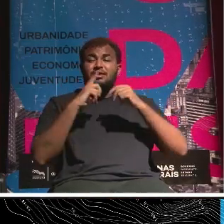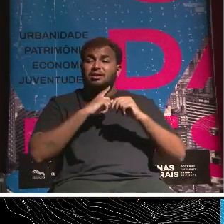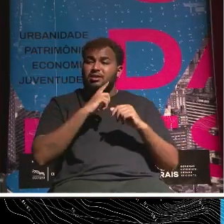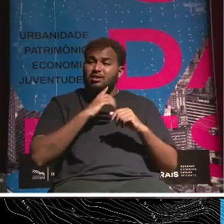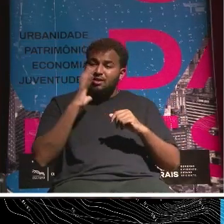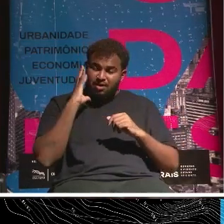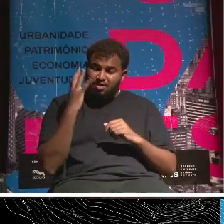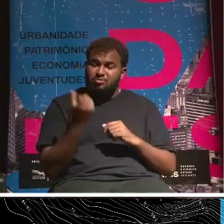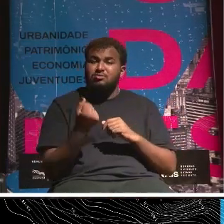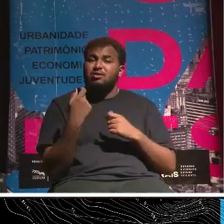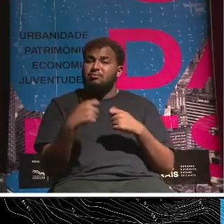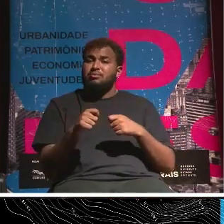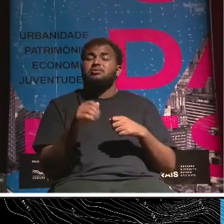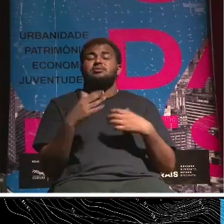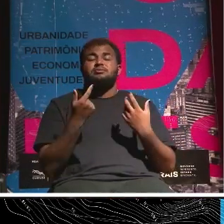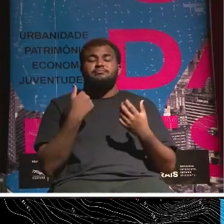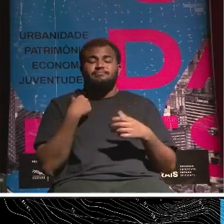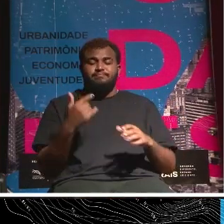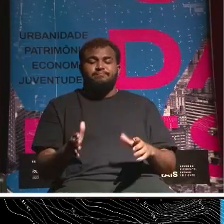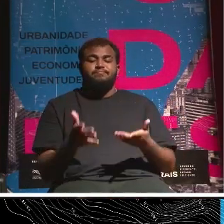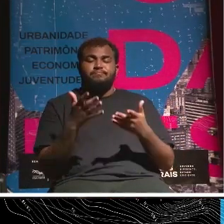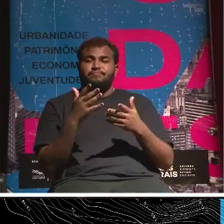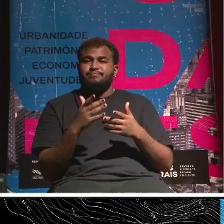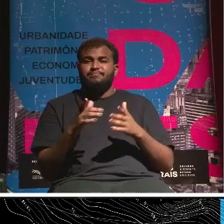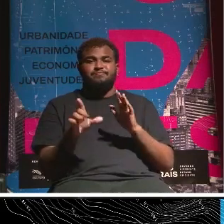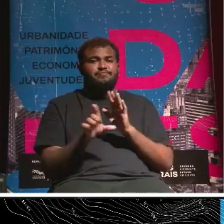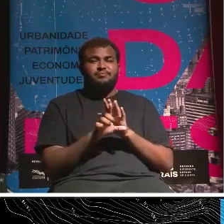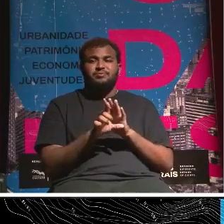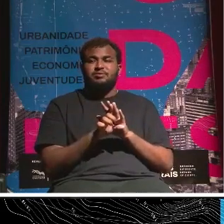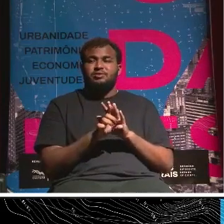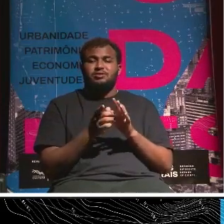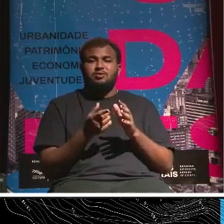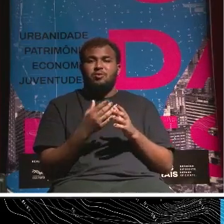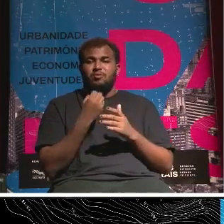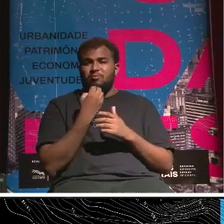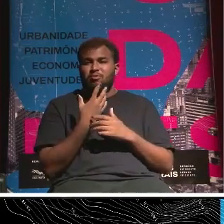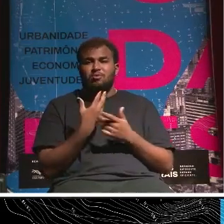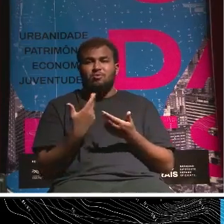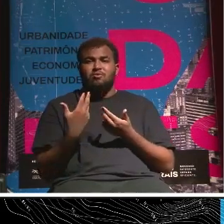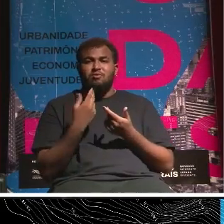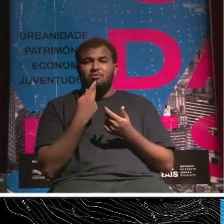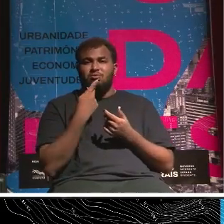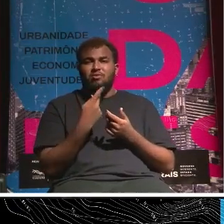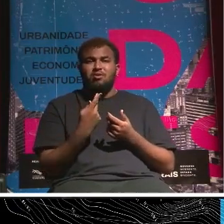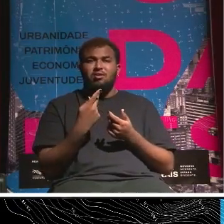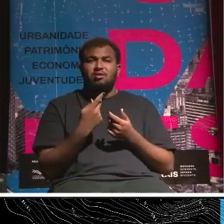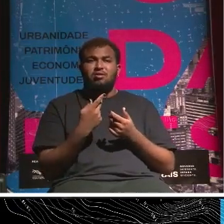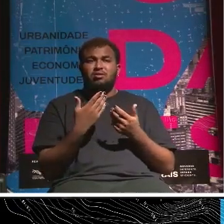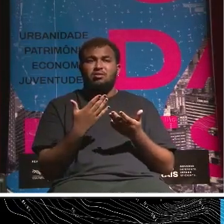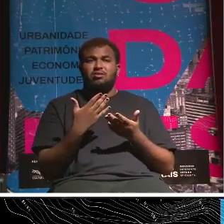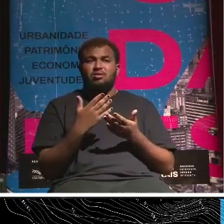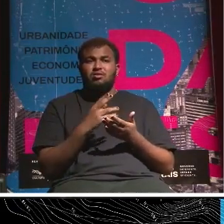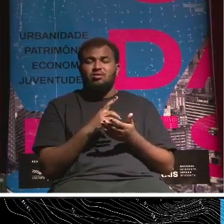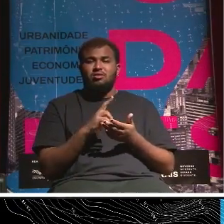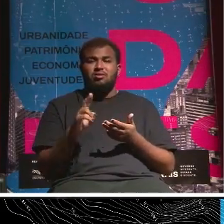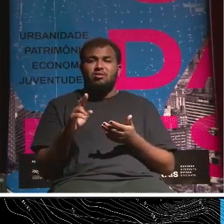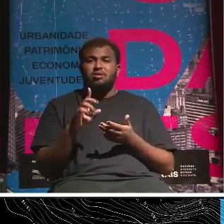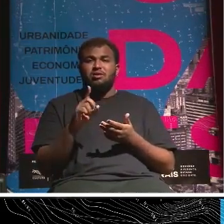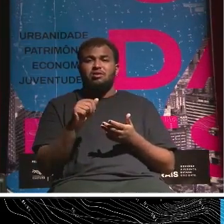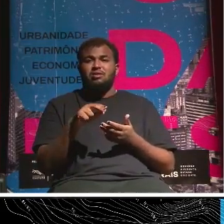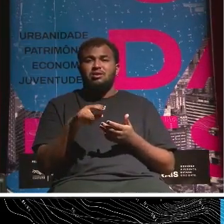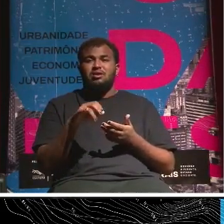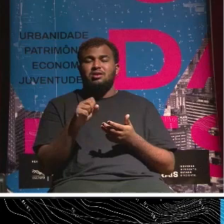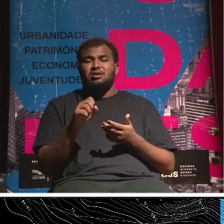eu estava ali contribuindo talvez não fosse legítimo, como foi me falado, assim. Mas, como é o nome da minha empresa, né? Dane-se lá